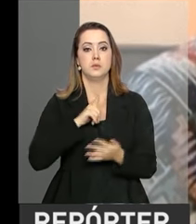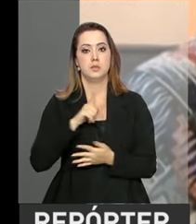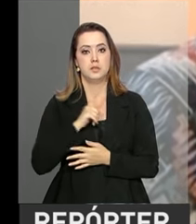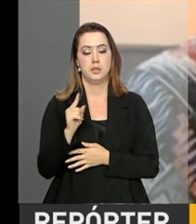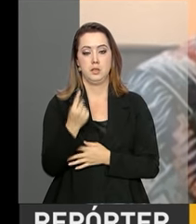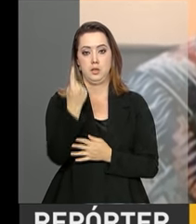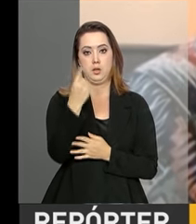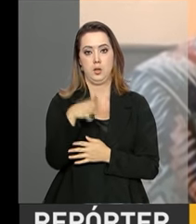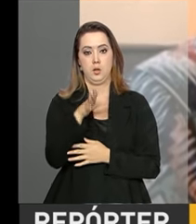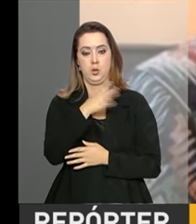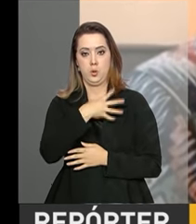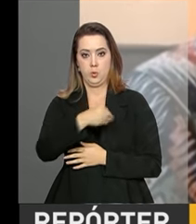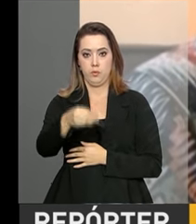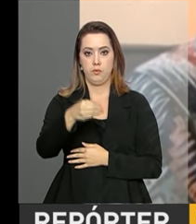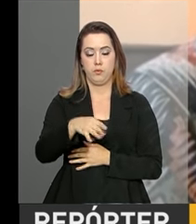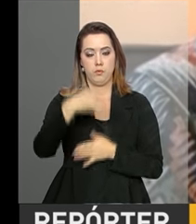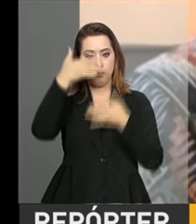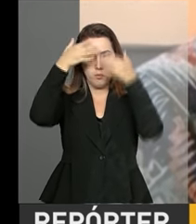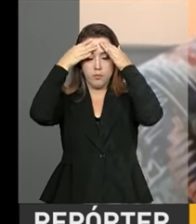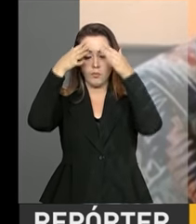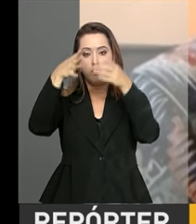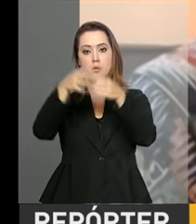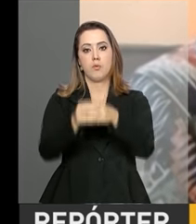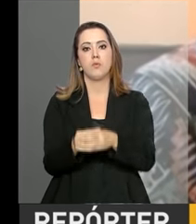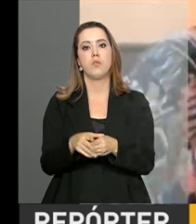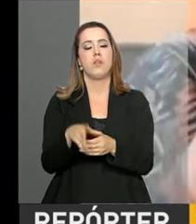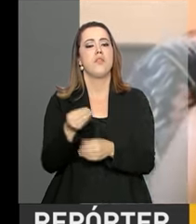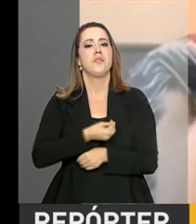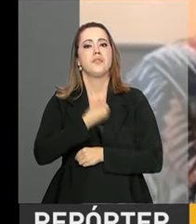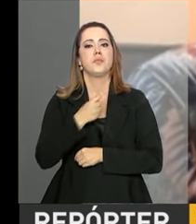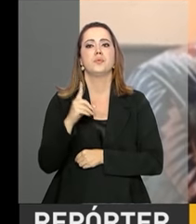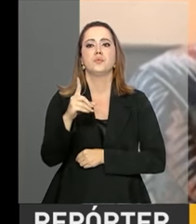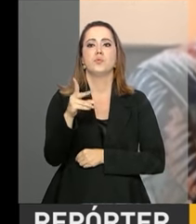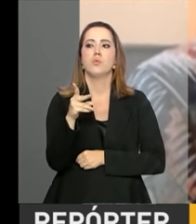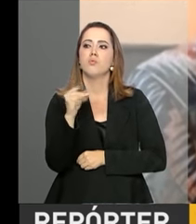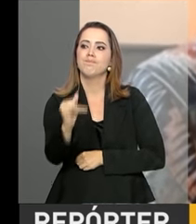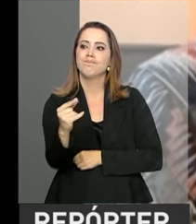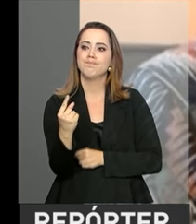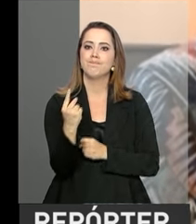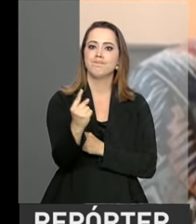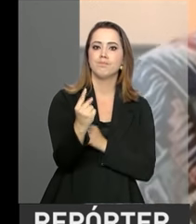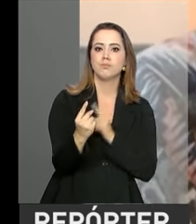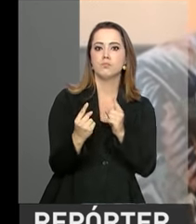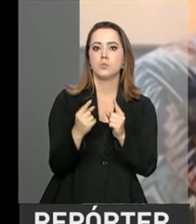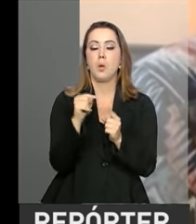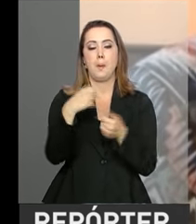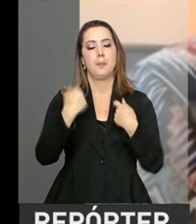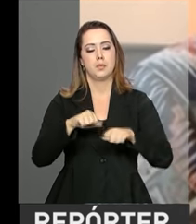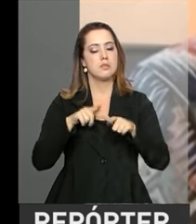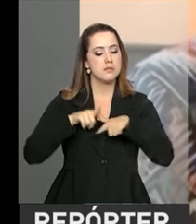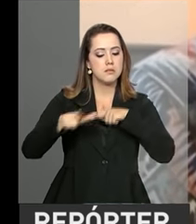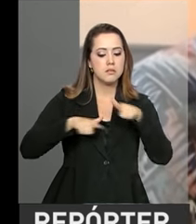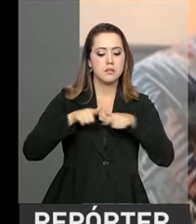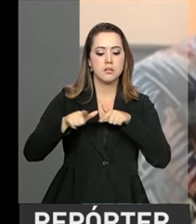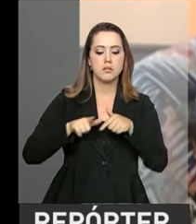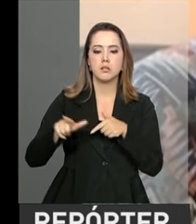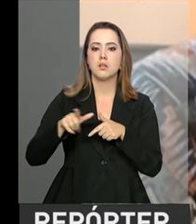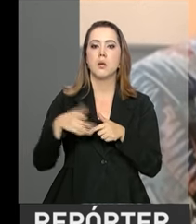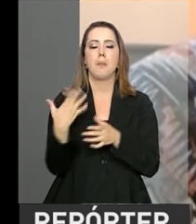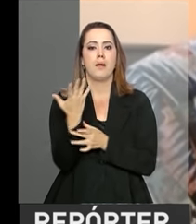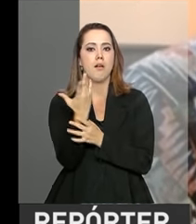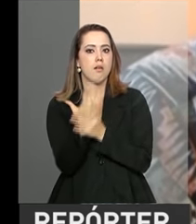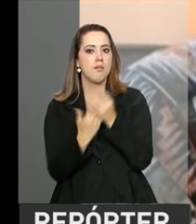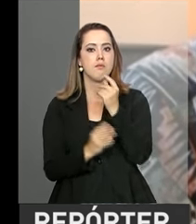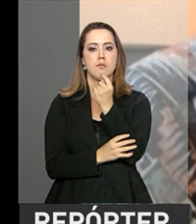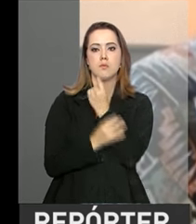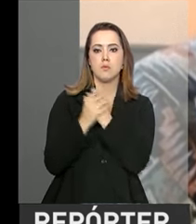com microcefalia, ela vive um dia de cada vez. A gente precisa trabalhar muito a questão motora da criança, a gente